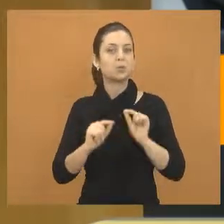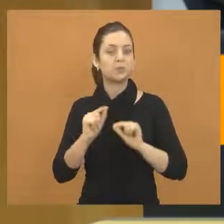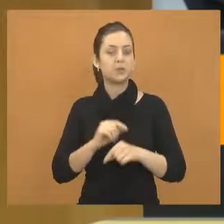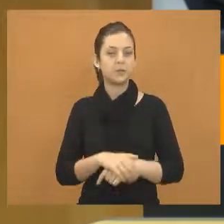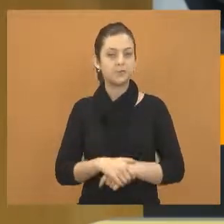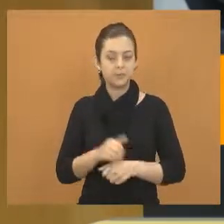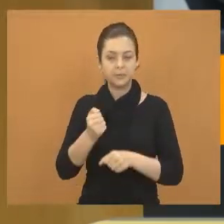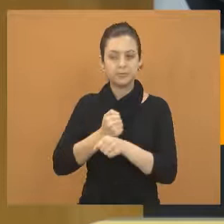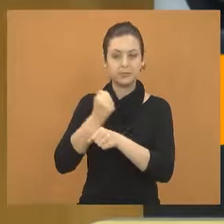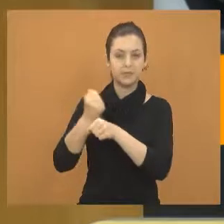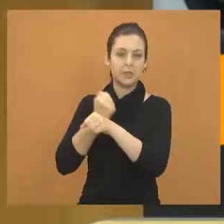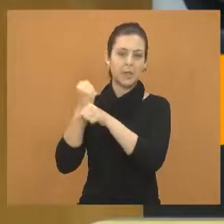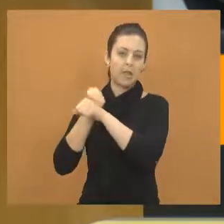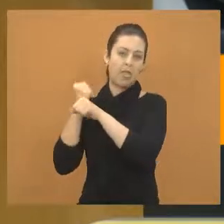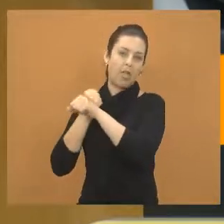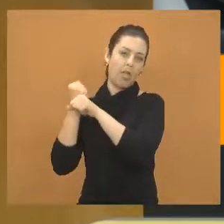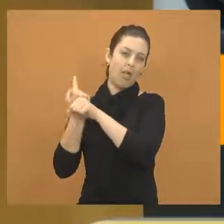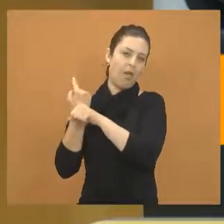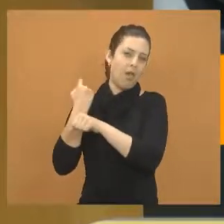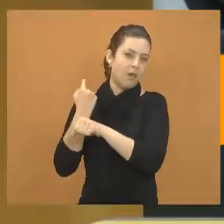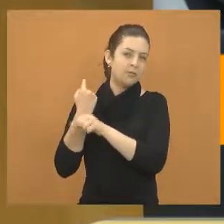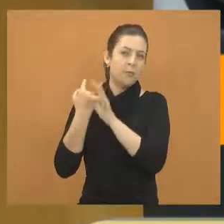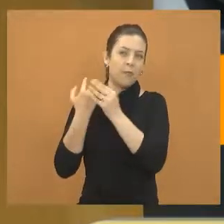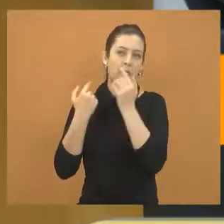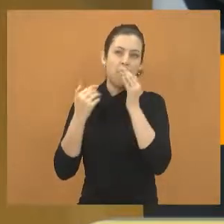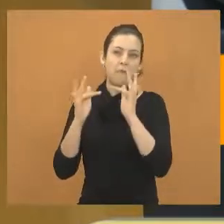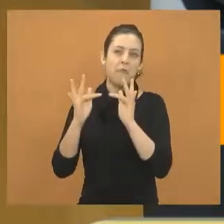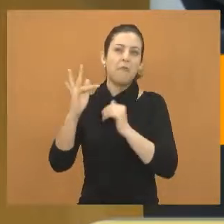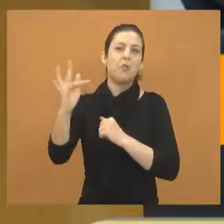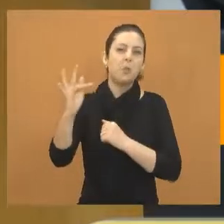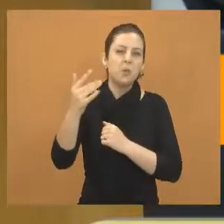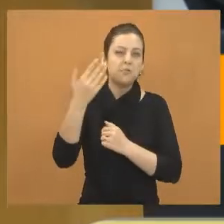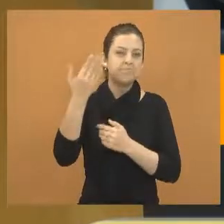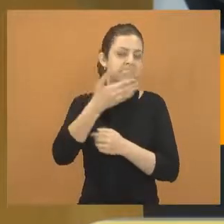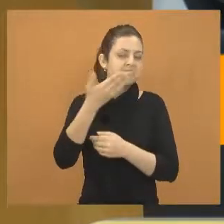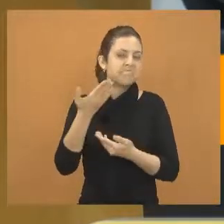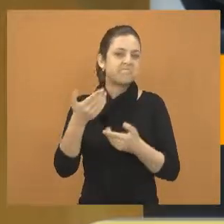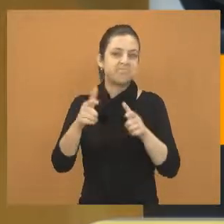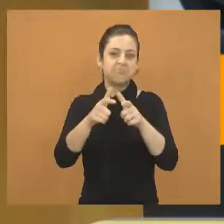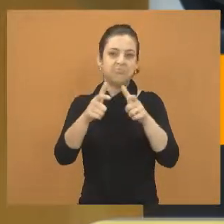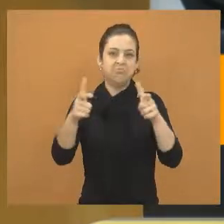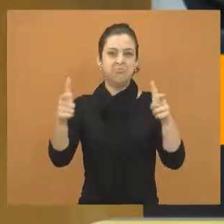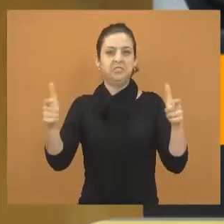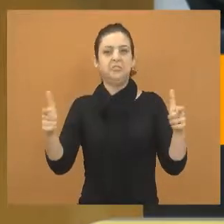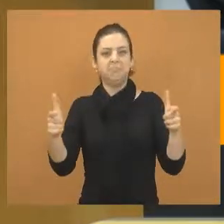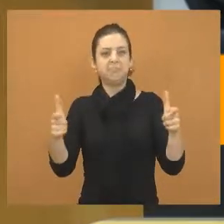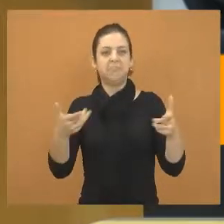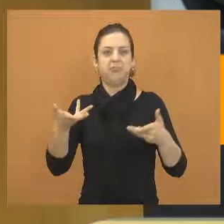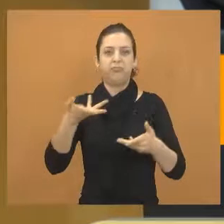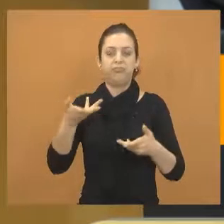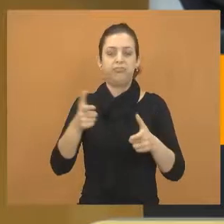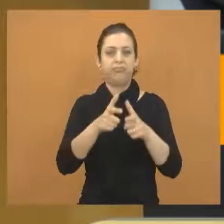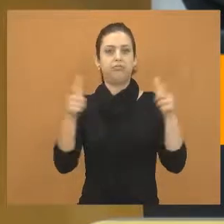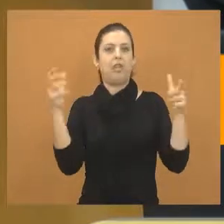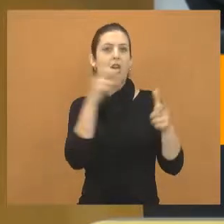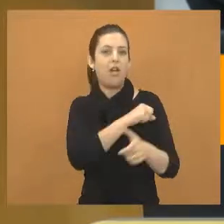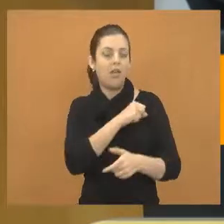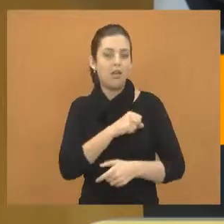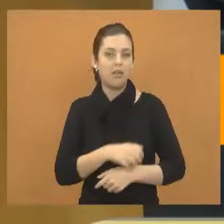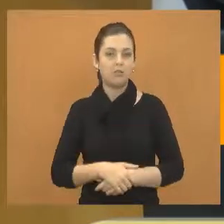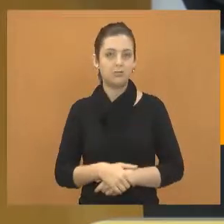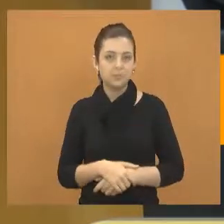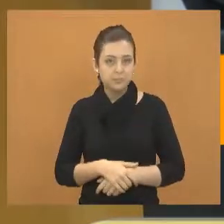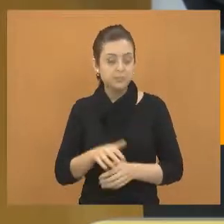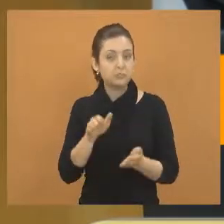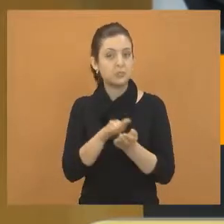foi construída lá atrás, não pensando no futuro, e hoje nós estamos vendo aí o crescimento em uma velocidade muito grande